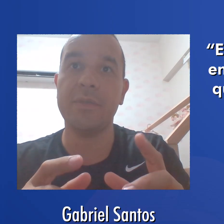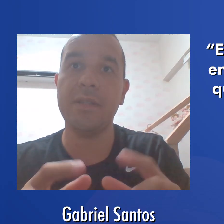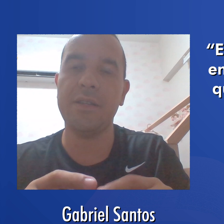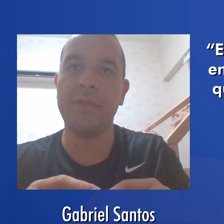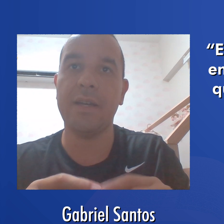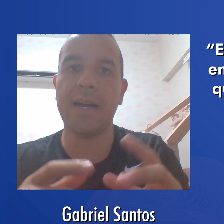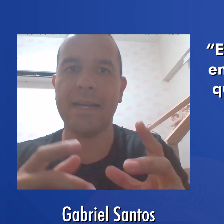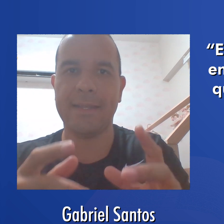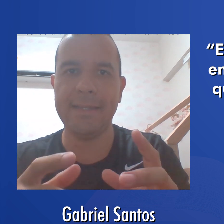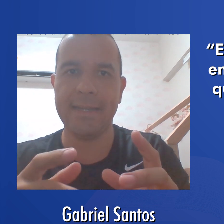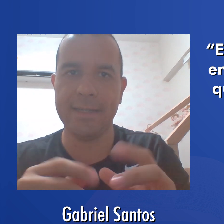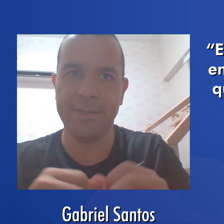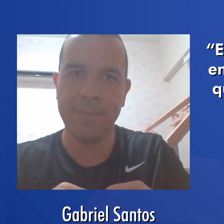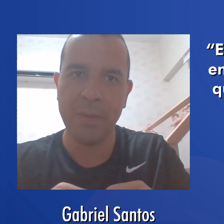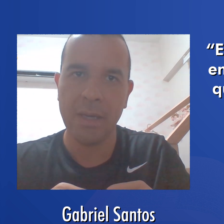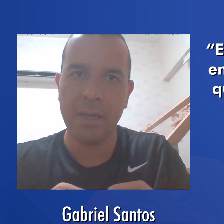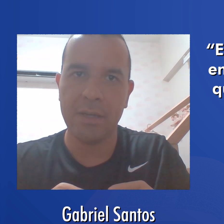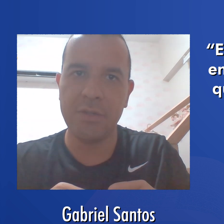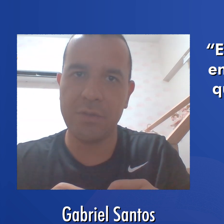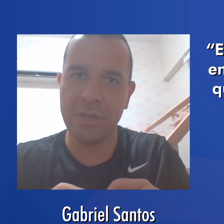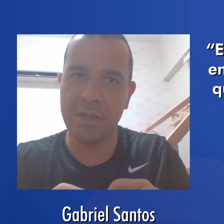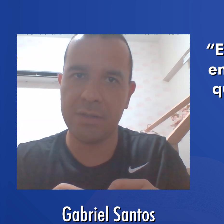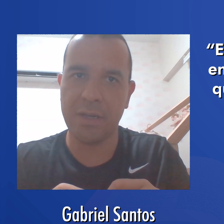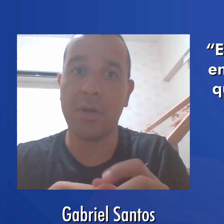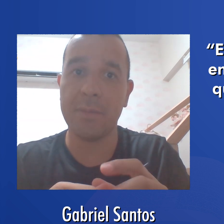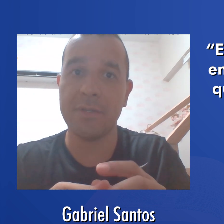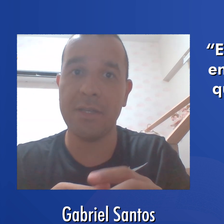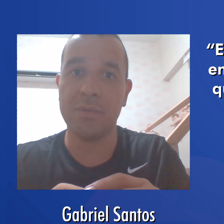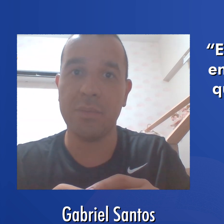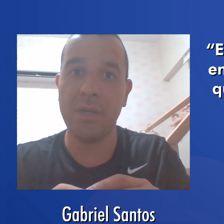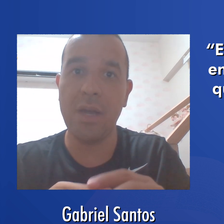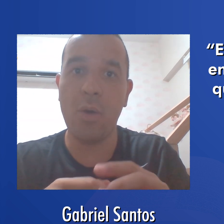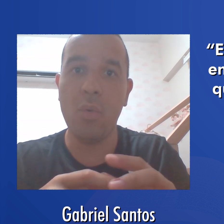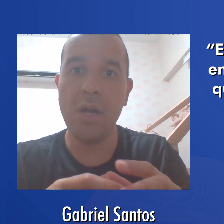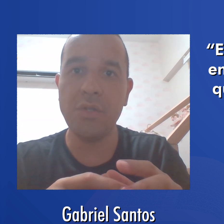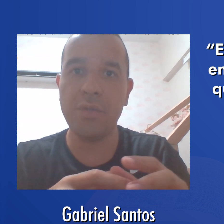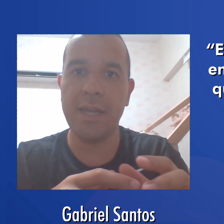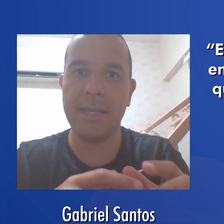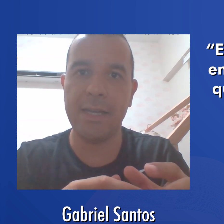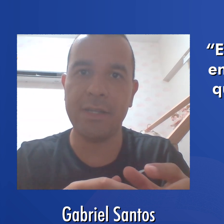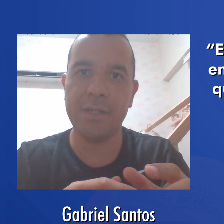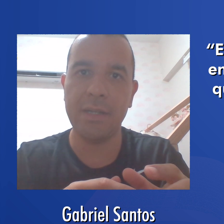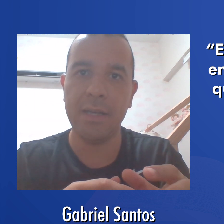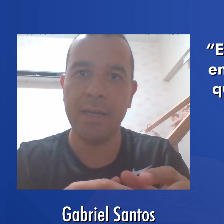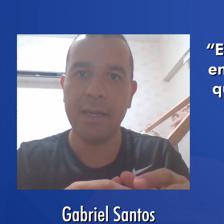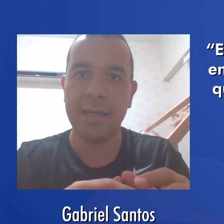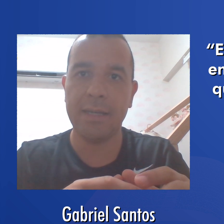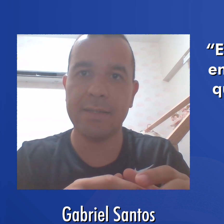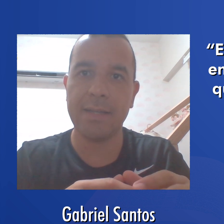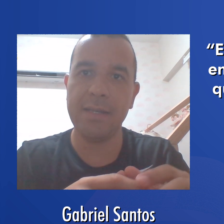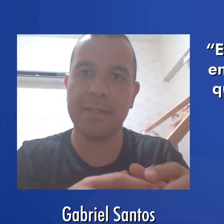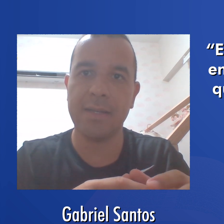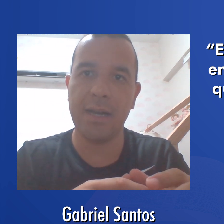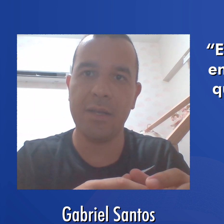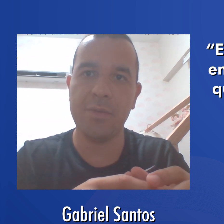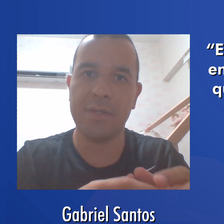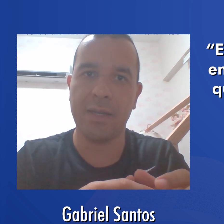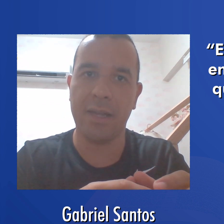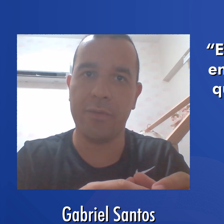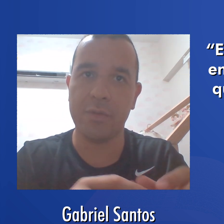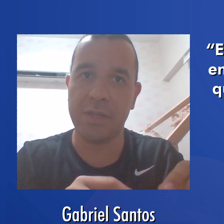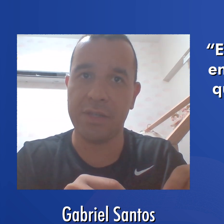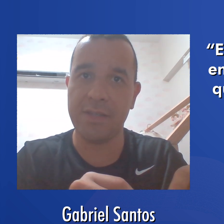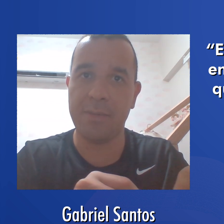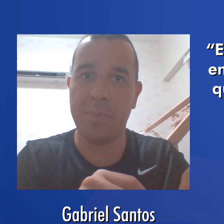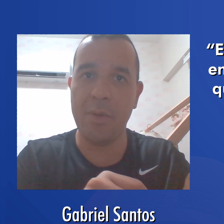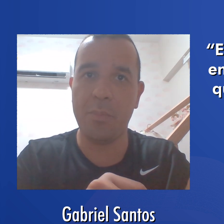nós podemos identificar a Trindade, que diz o seguinte, Apocalipse 3:1, e ao anjo da igreja que está em Sardes